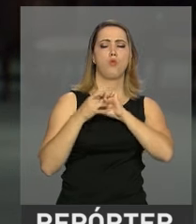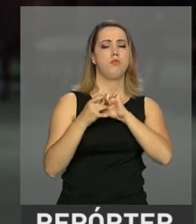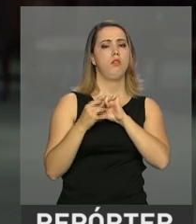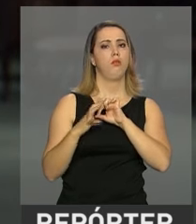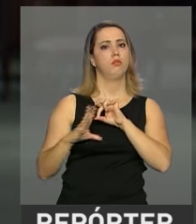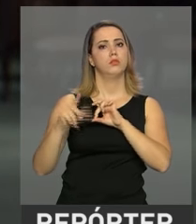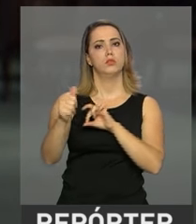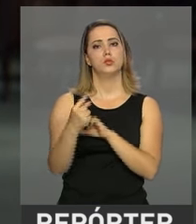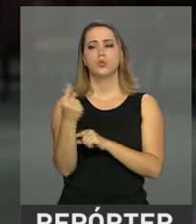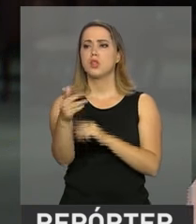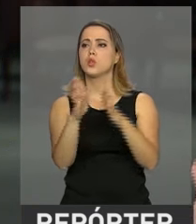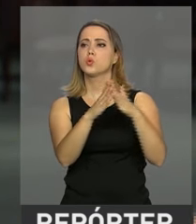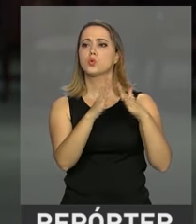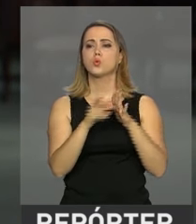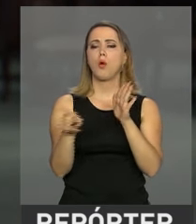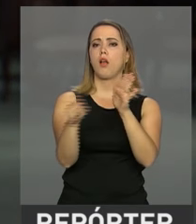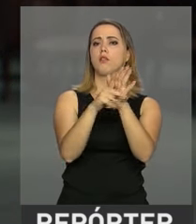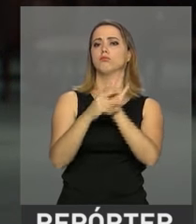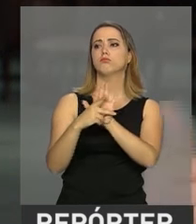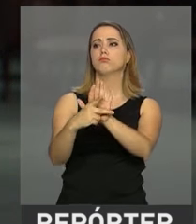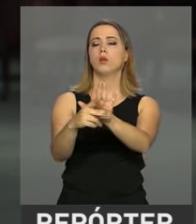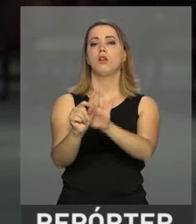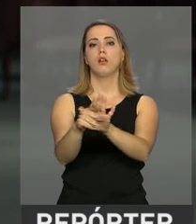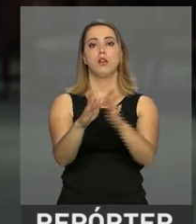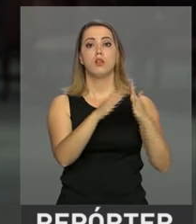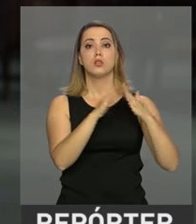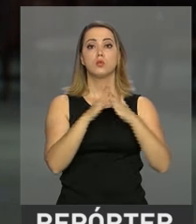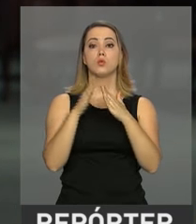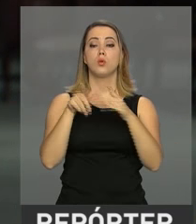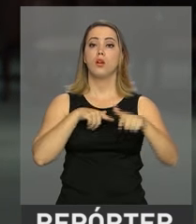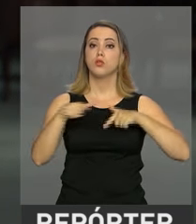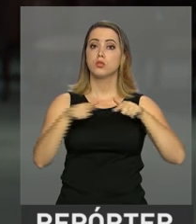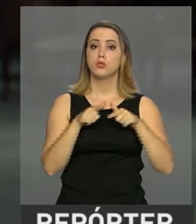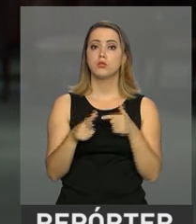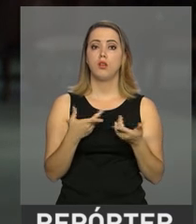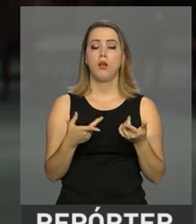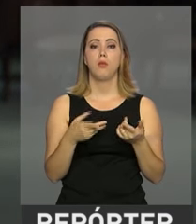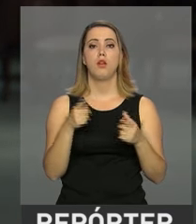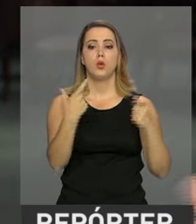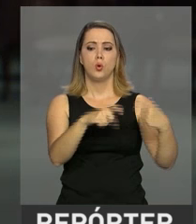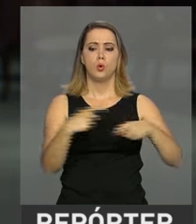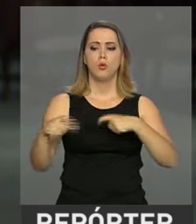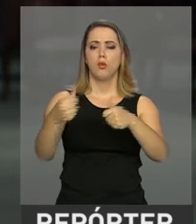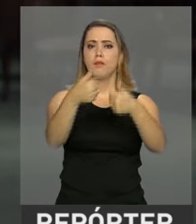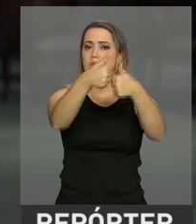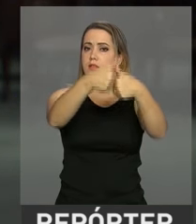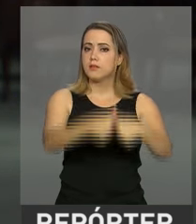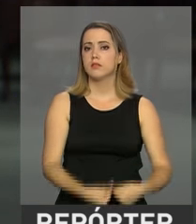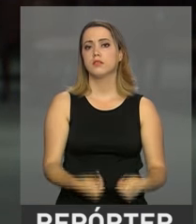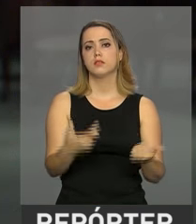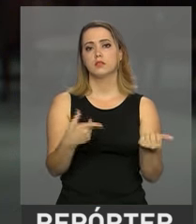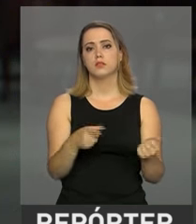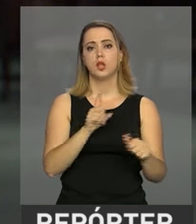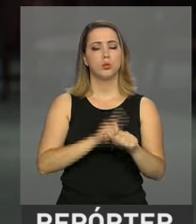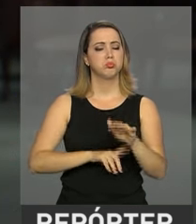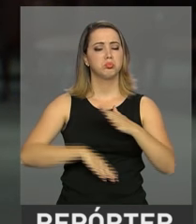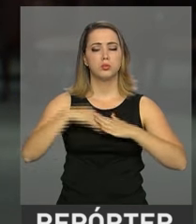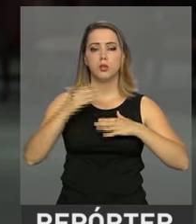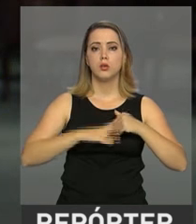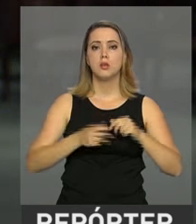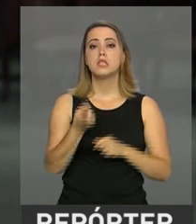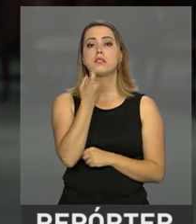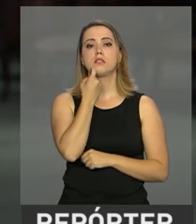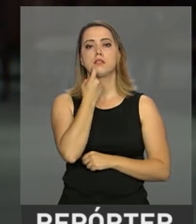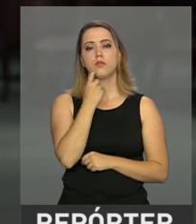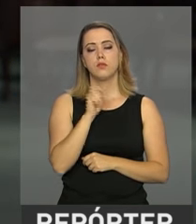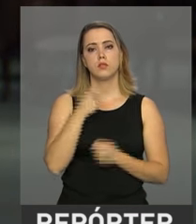seja na sua casa, no seu local de trabalho, nas férias, onde estiverem passando qualquer momento. Chegou